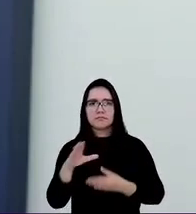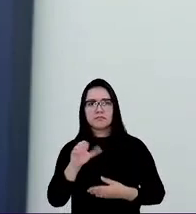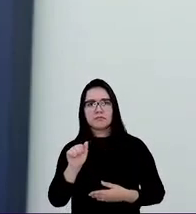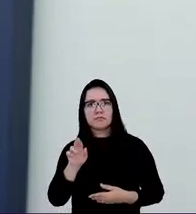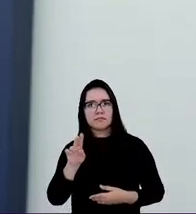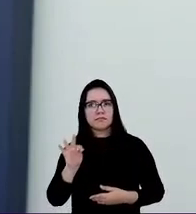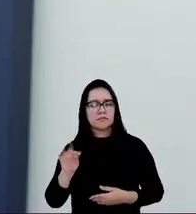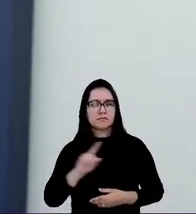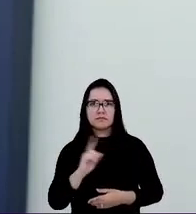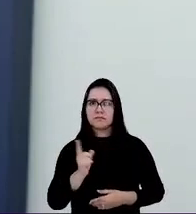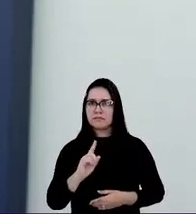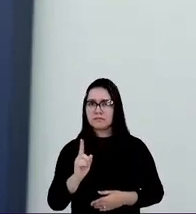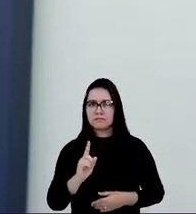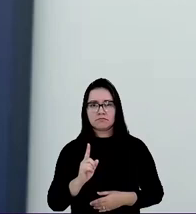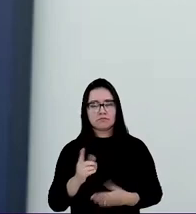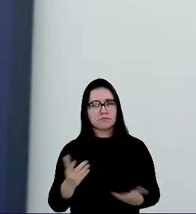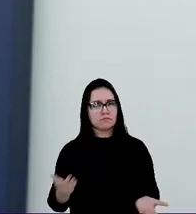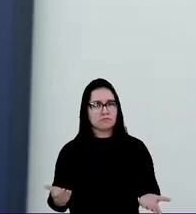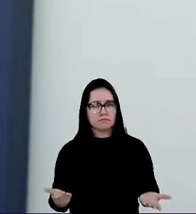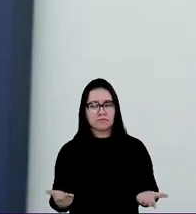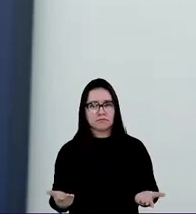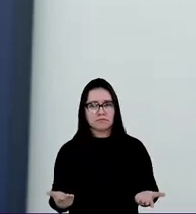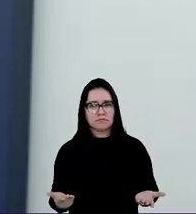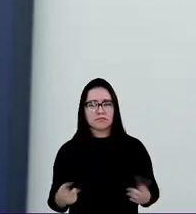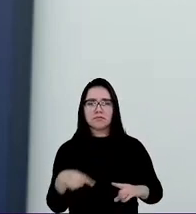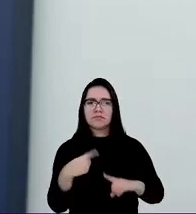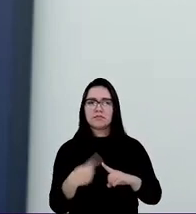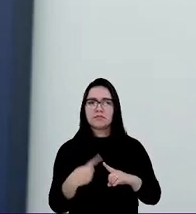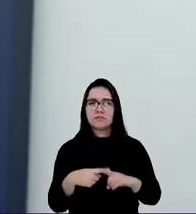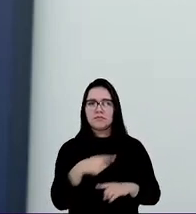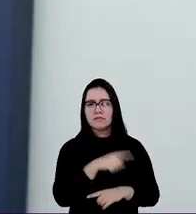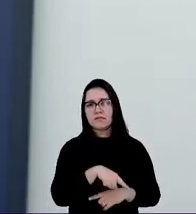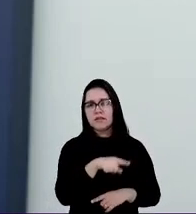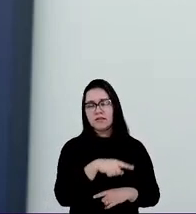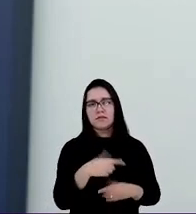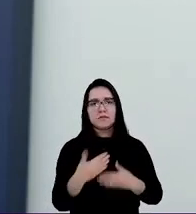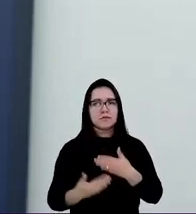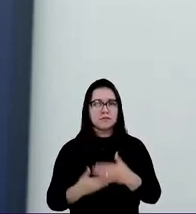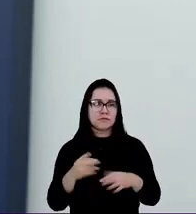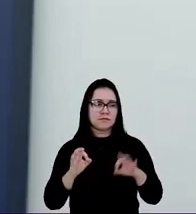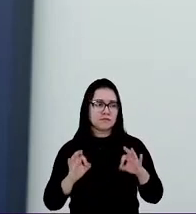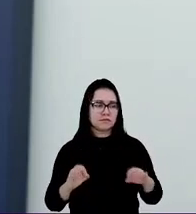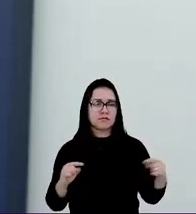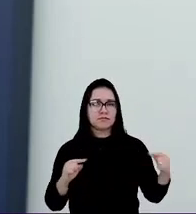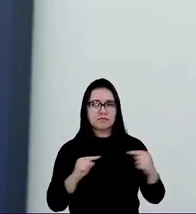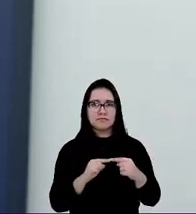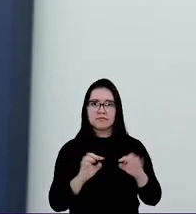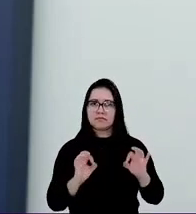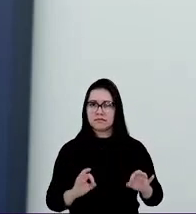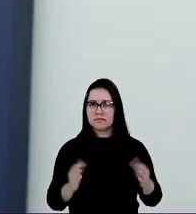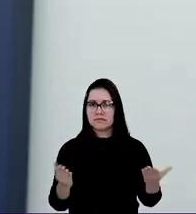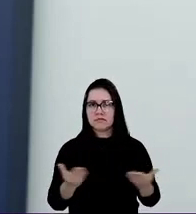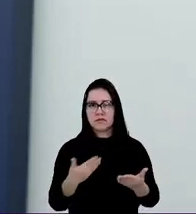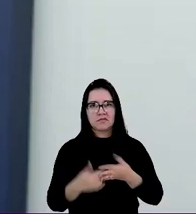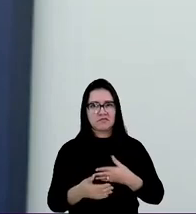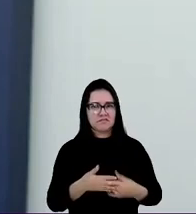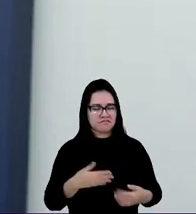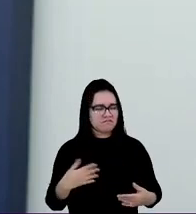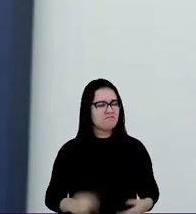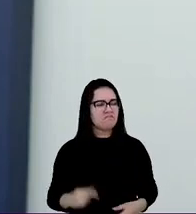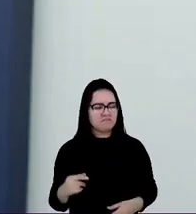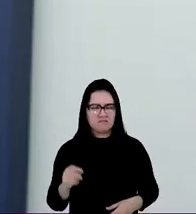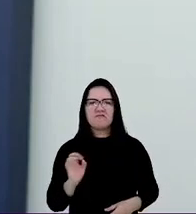simplesmente isso, quer dizer, ele não deve ser encarado como aquele procedimento que deve ser feito a qualquer custo, a qualquer